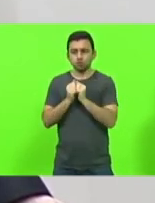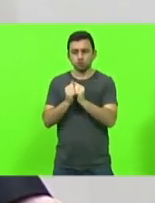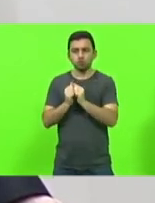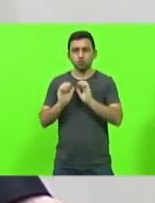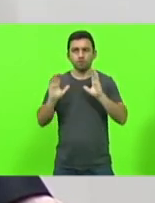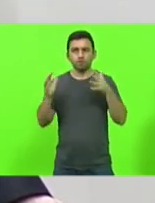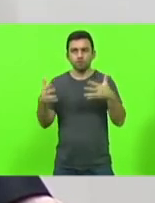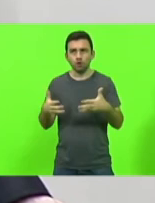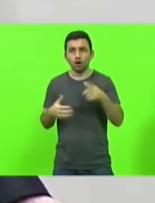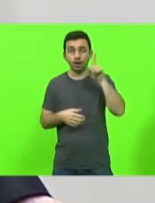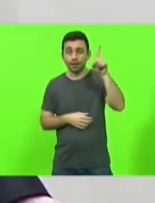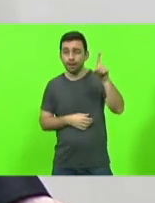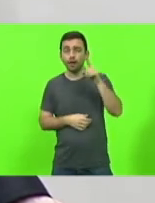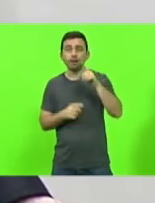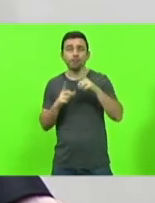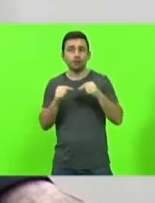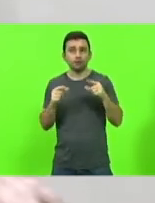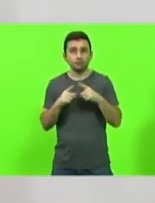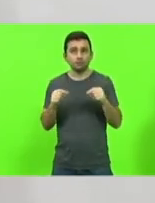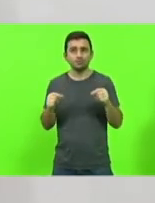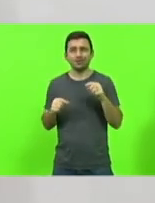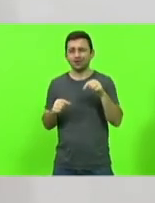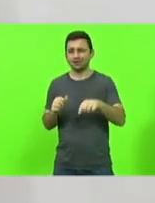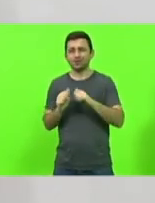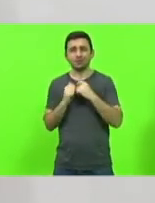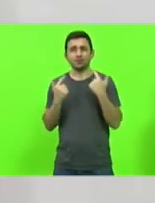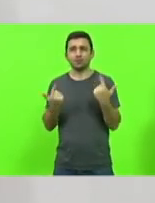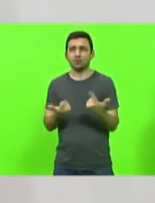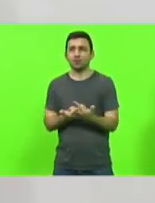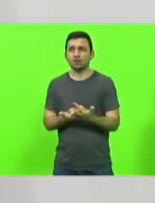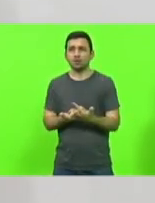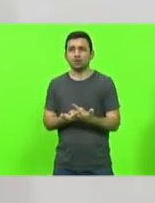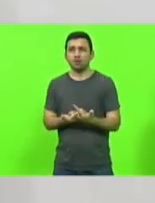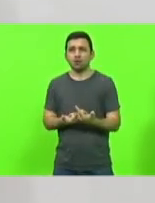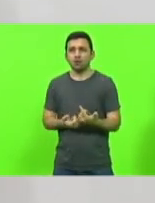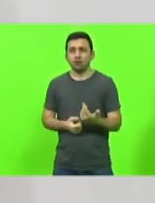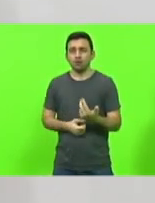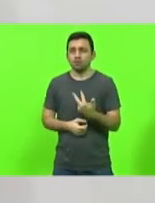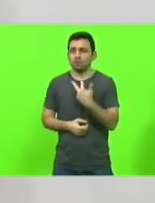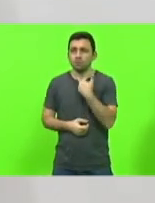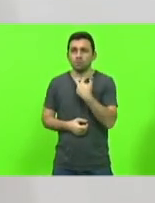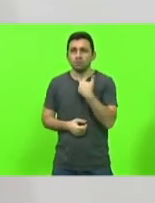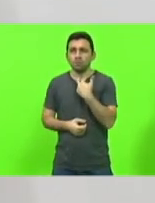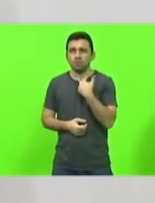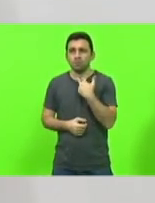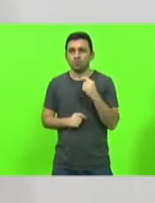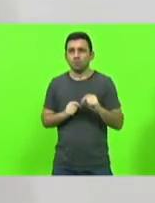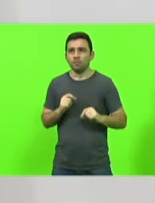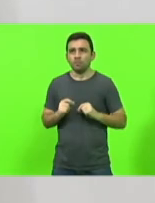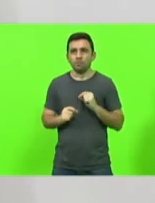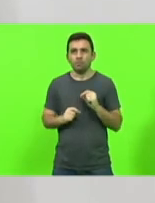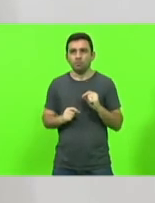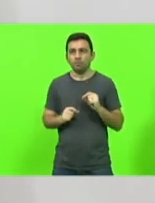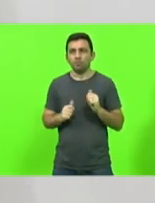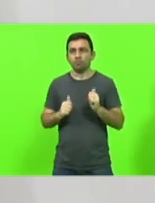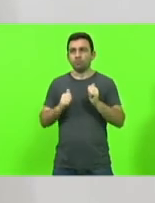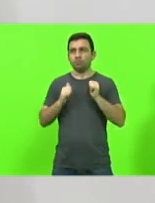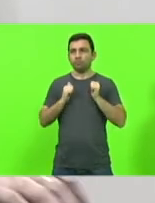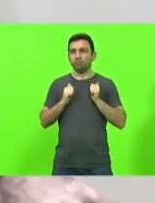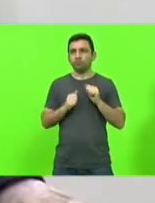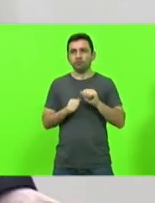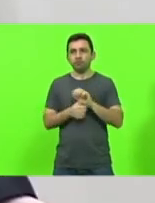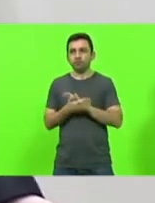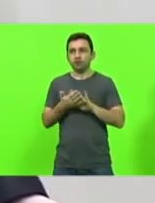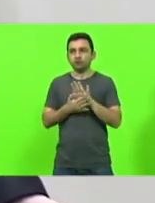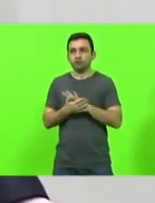em Brasília, mas essa casa não pode, deputado Márcio, não se articular,